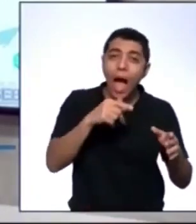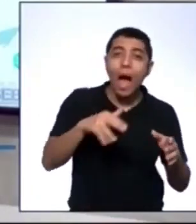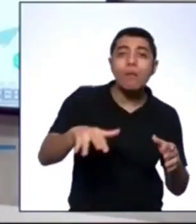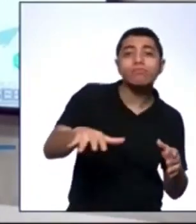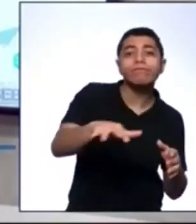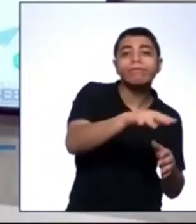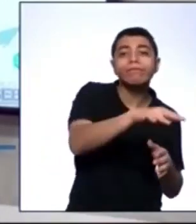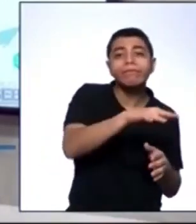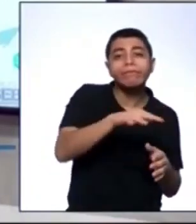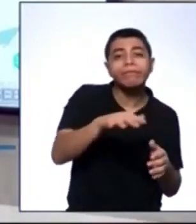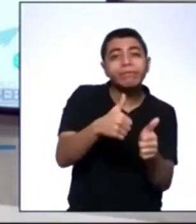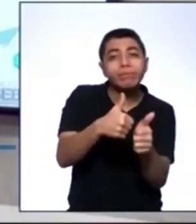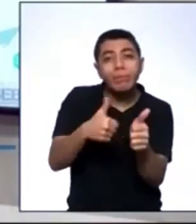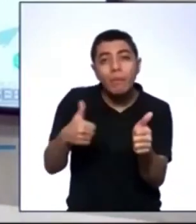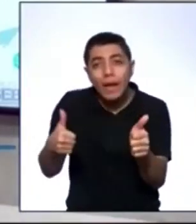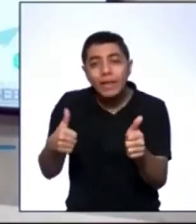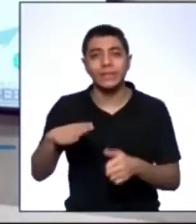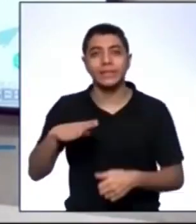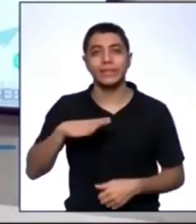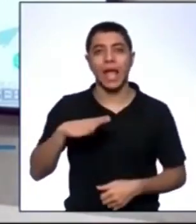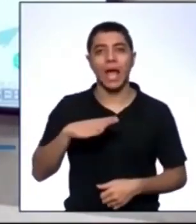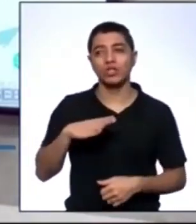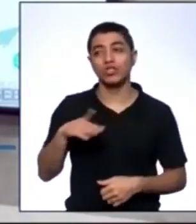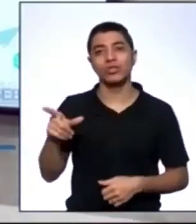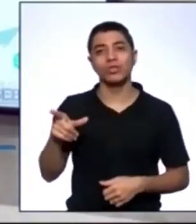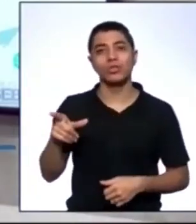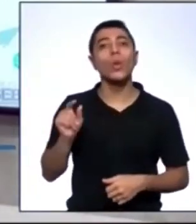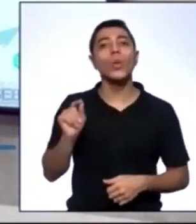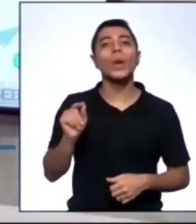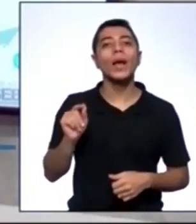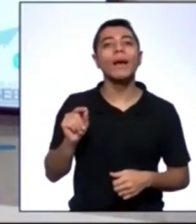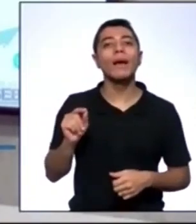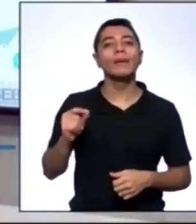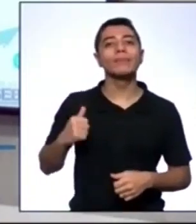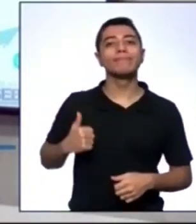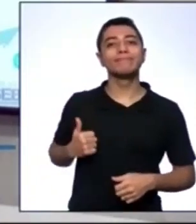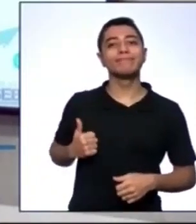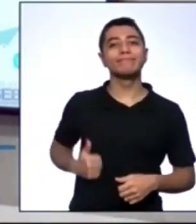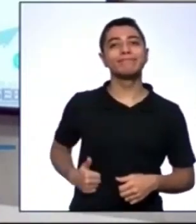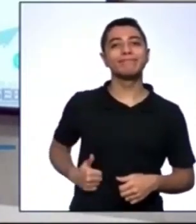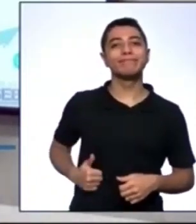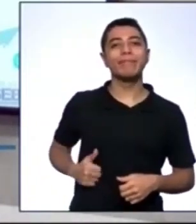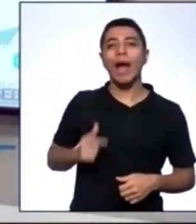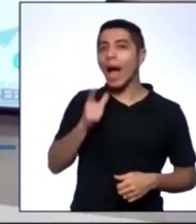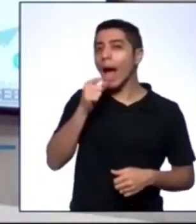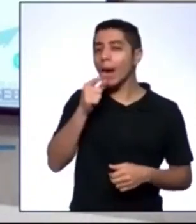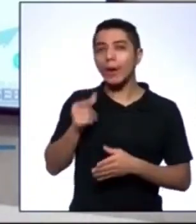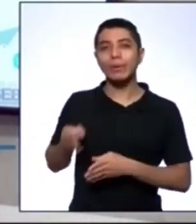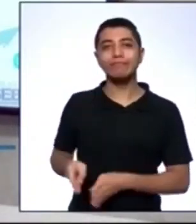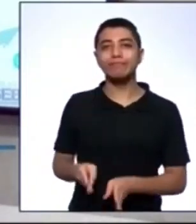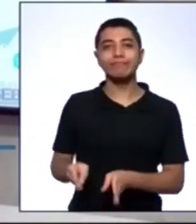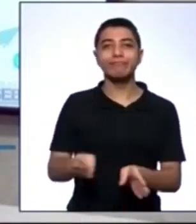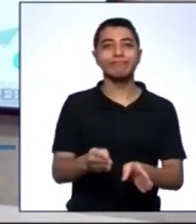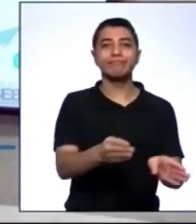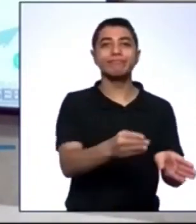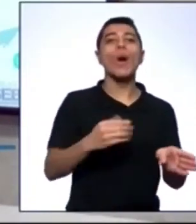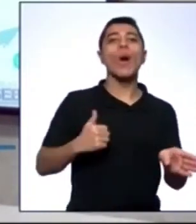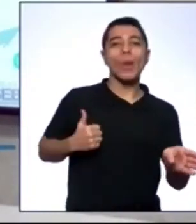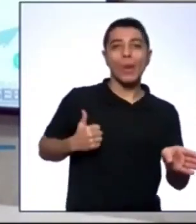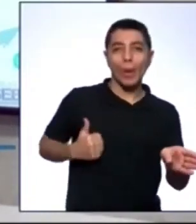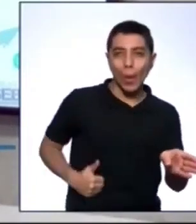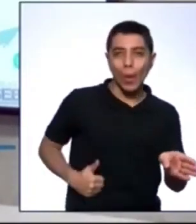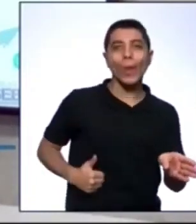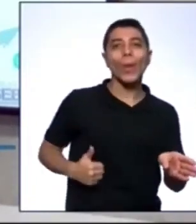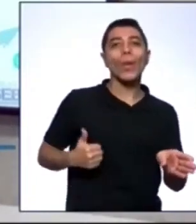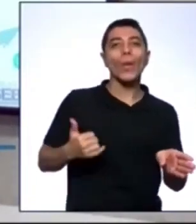lagoa. No esgoto tem cocô, tem xixi, outras coisas. Por mais que a gente absorva, a gente não absorve tudo